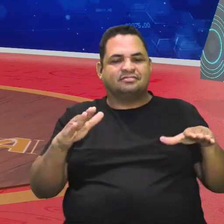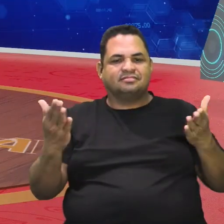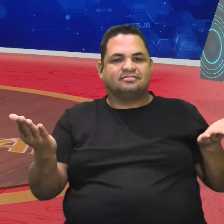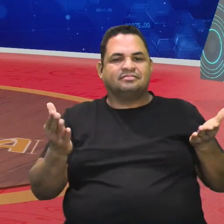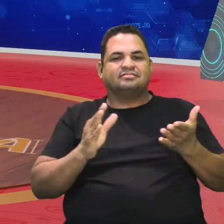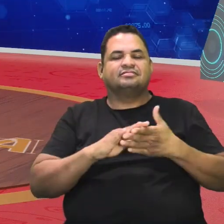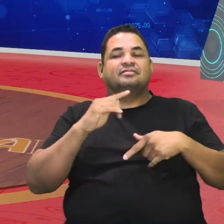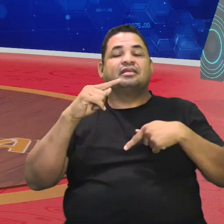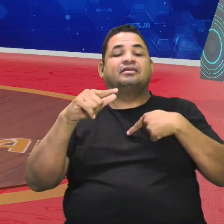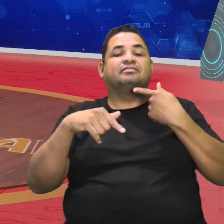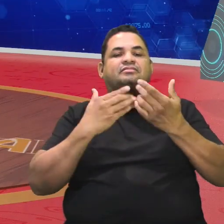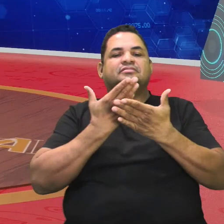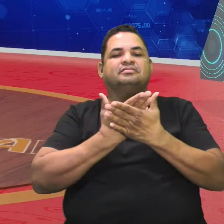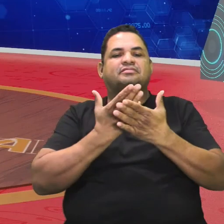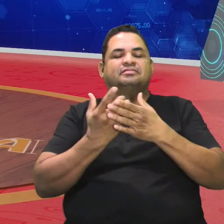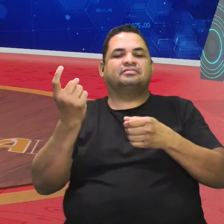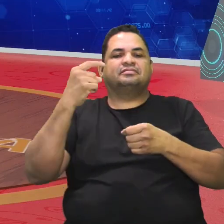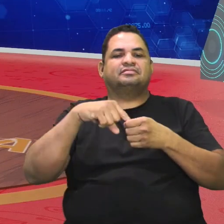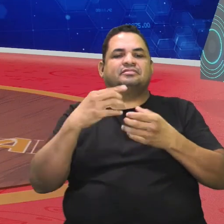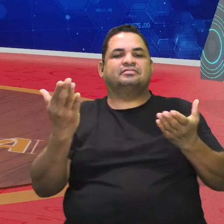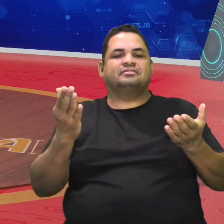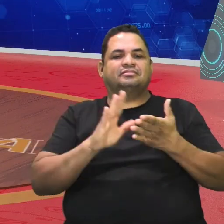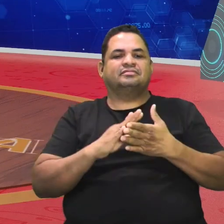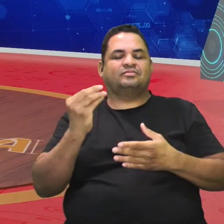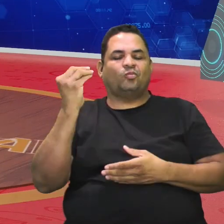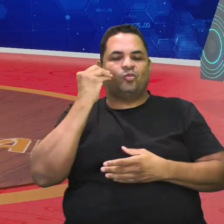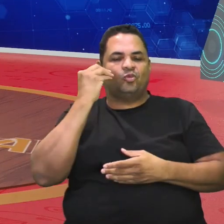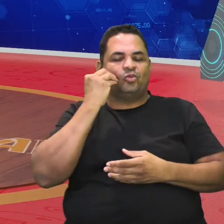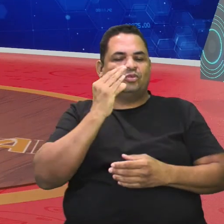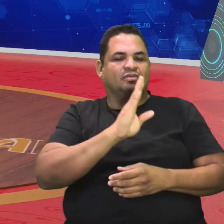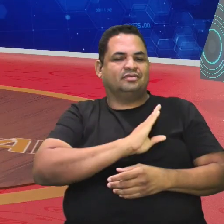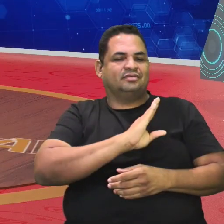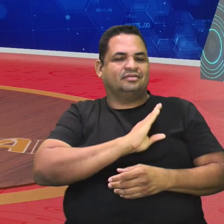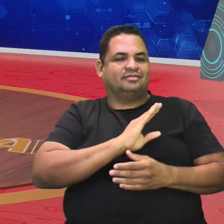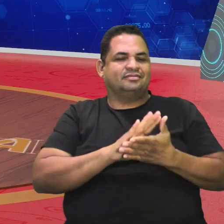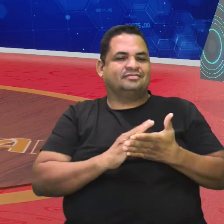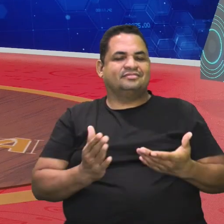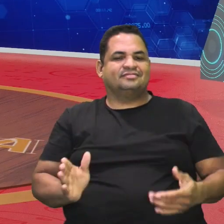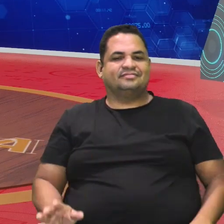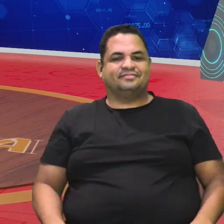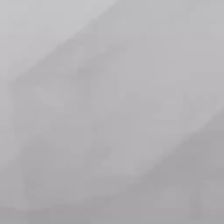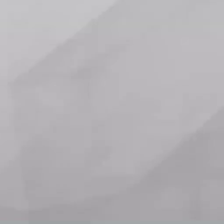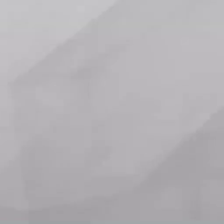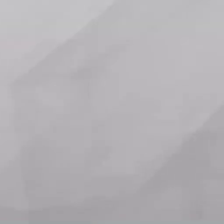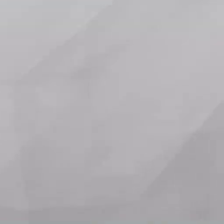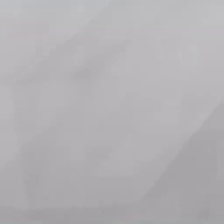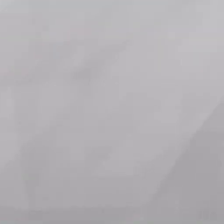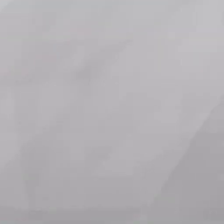tá? A próxima aula estamos de volta, então fica aqui. Aquele beijo no coração e até lá!